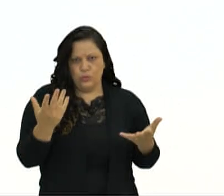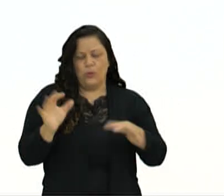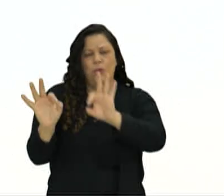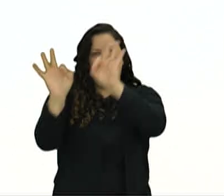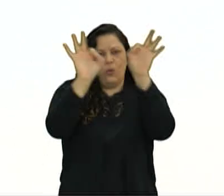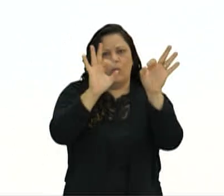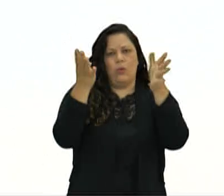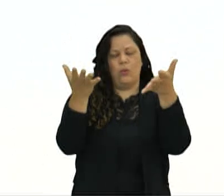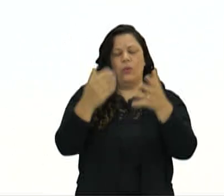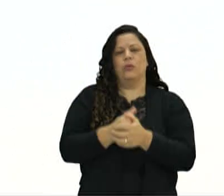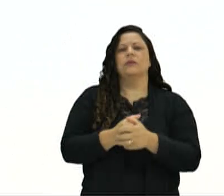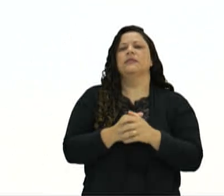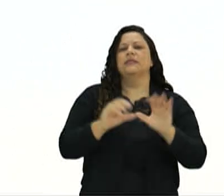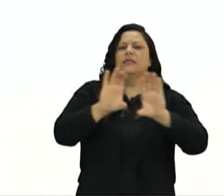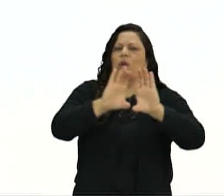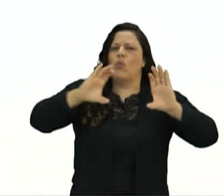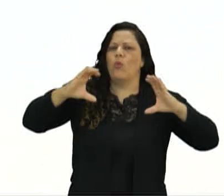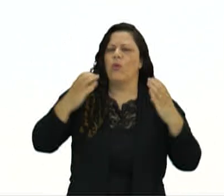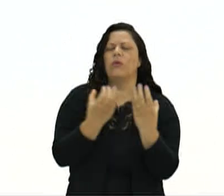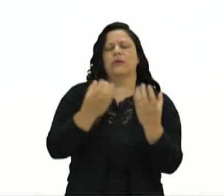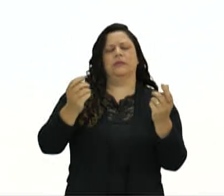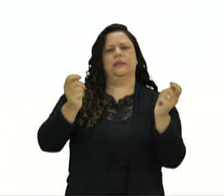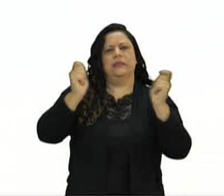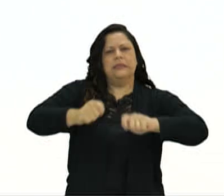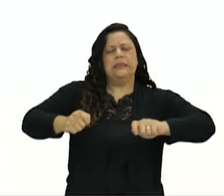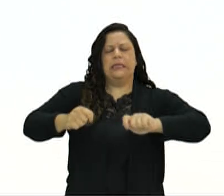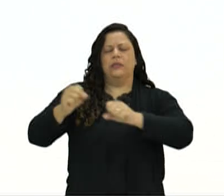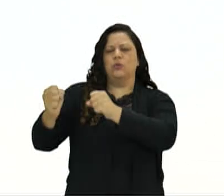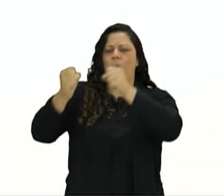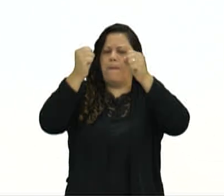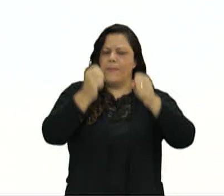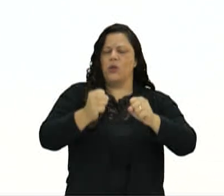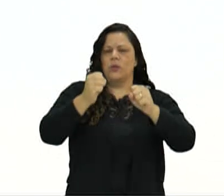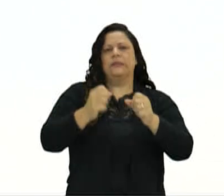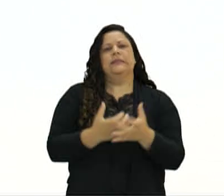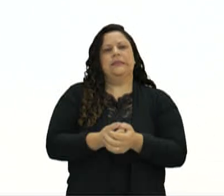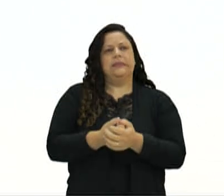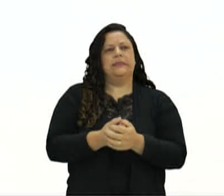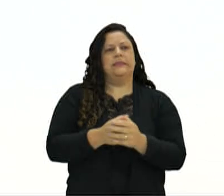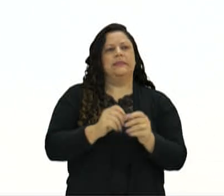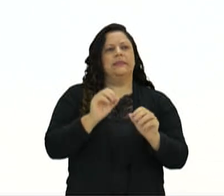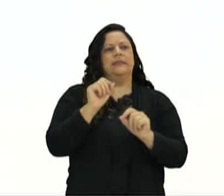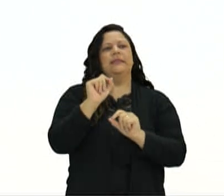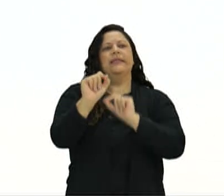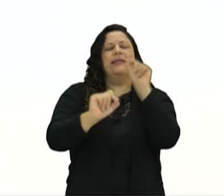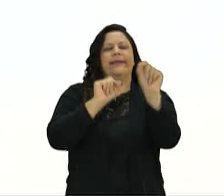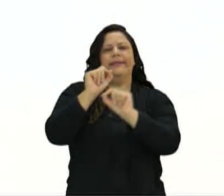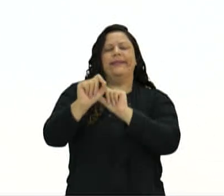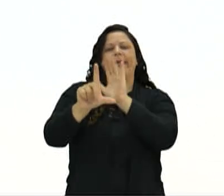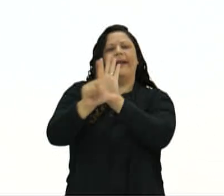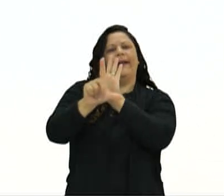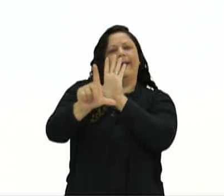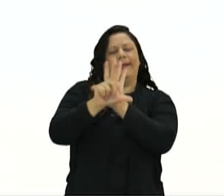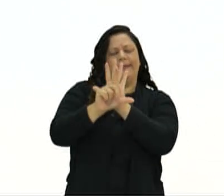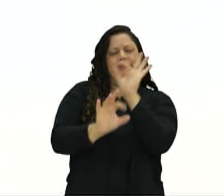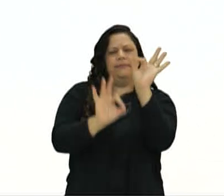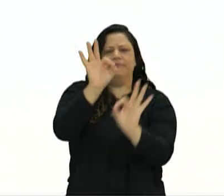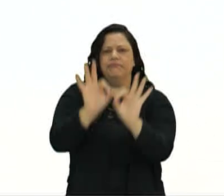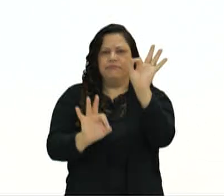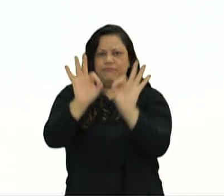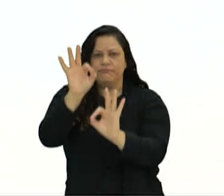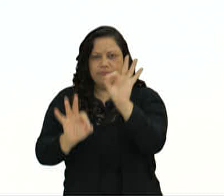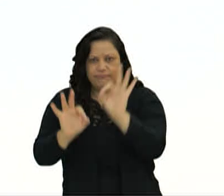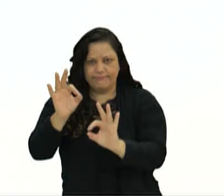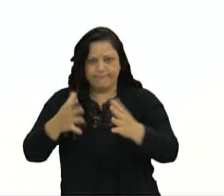Congresso Nacional, né? Representa o poder legislativo. O poder legislativo é responsável por elaborar as